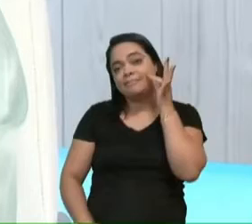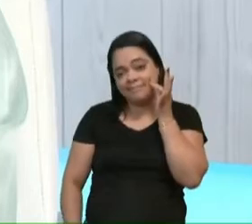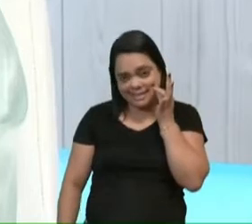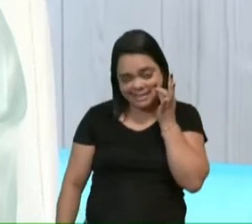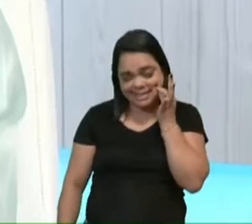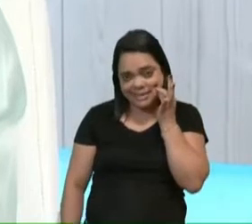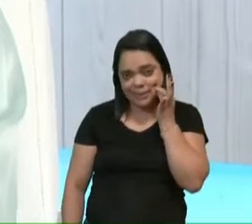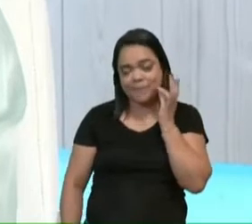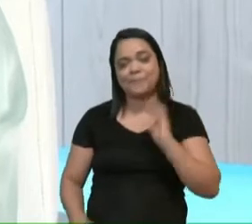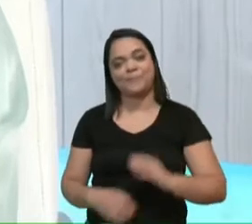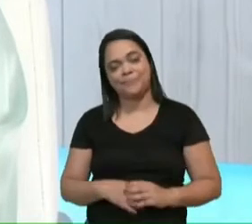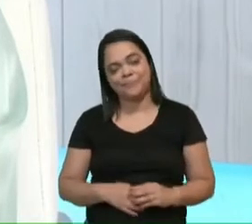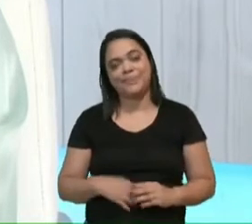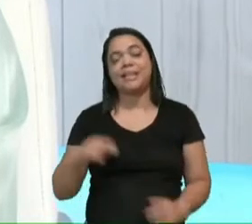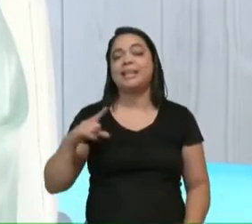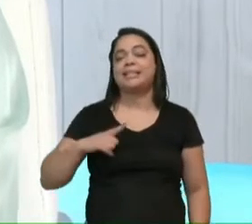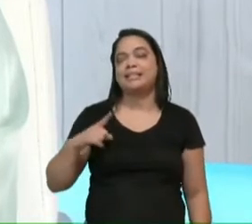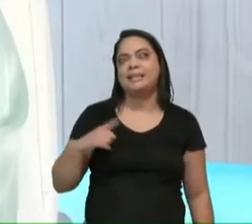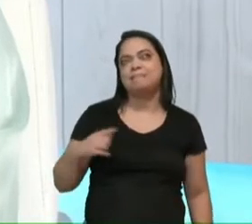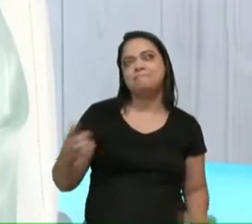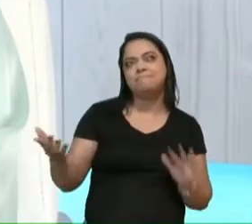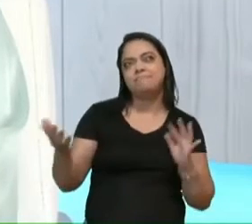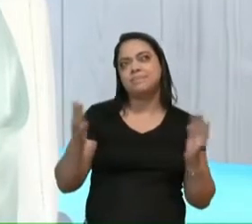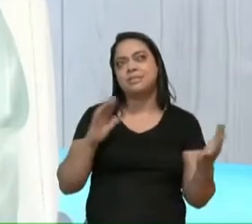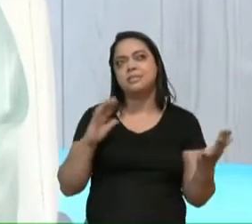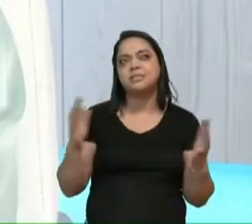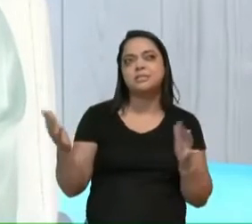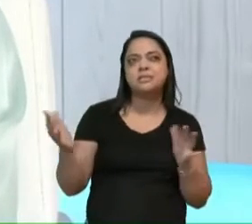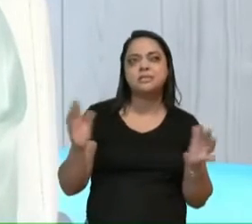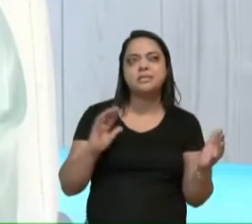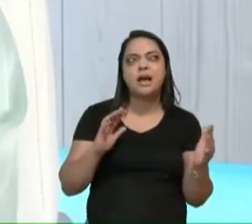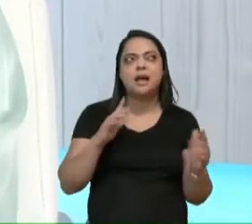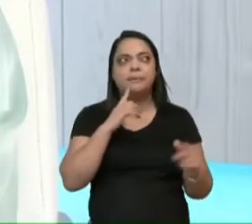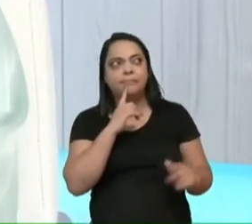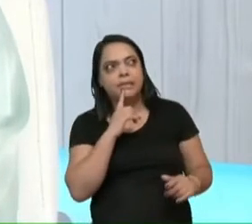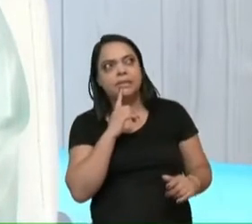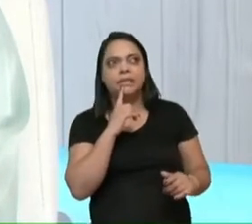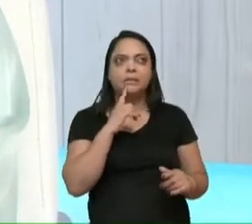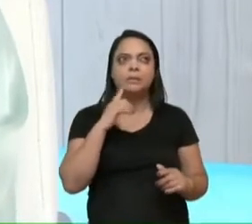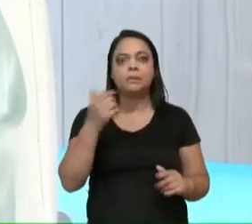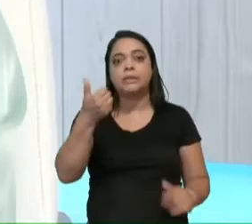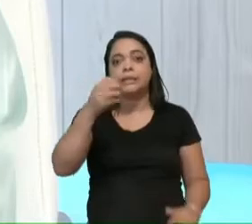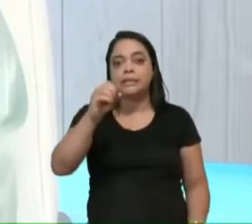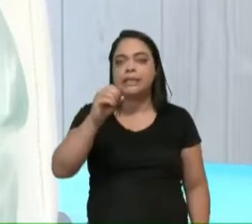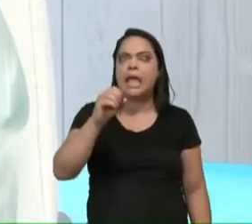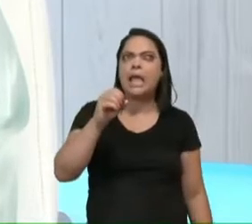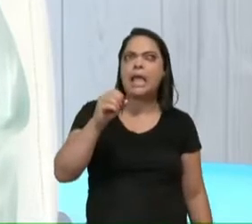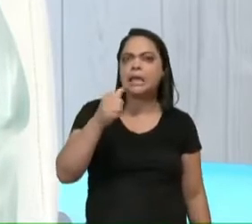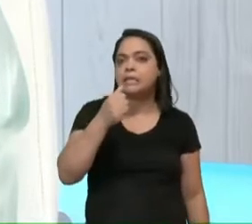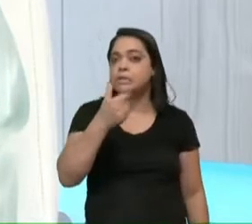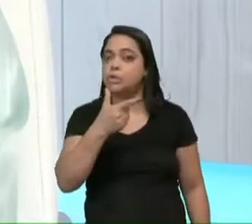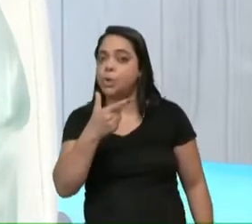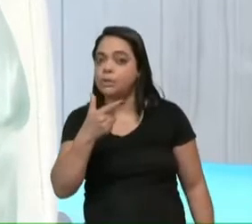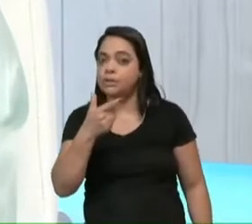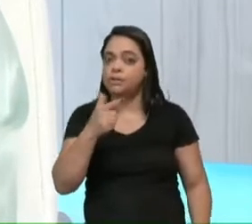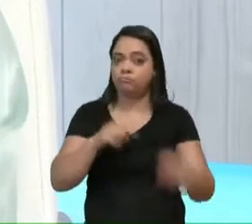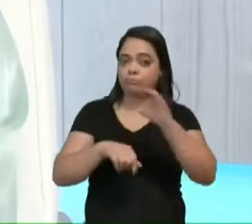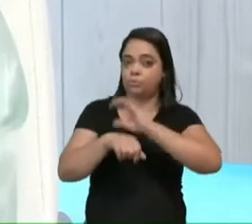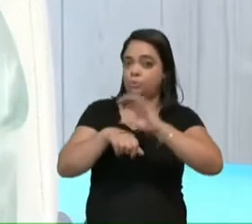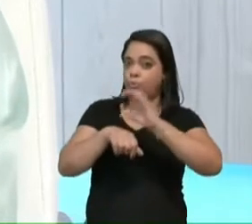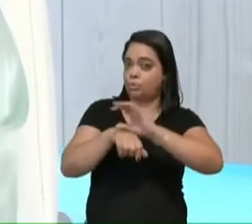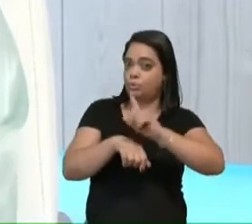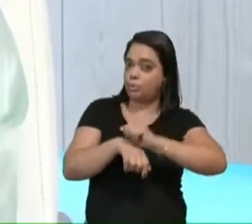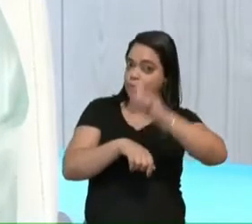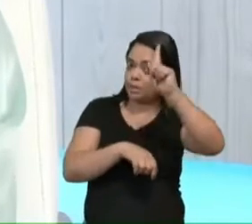presencial e nós temos aproximadamente hoje eh ao redor de 10 a 12 projetos de cursos de